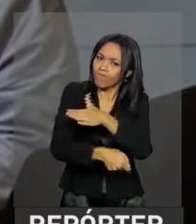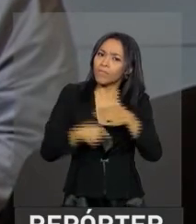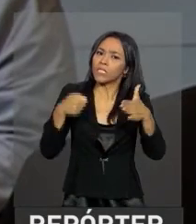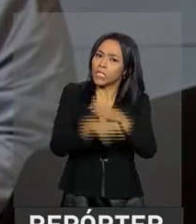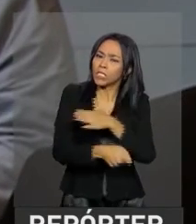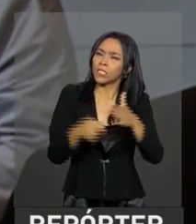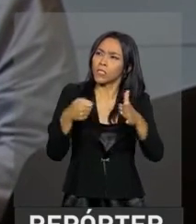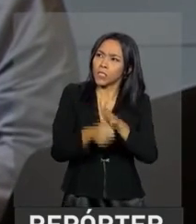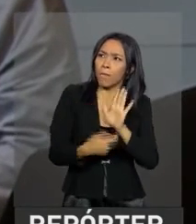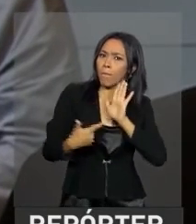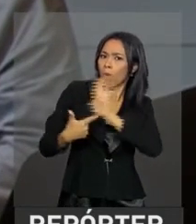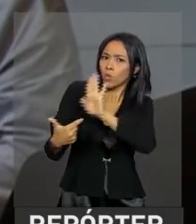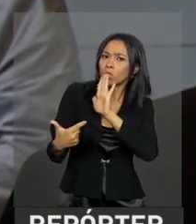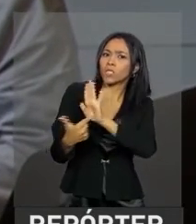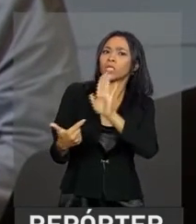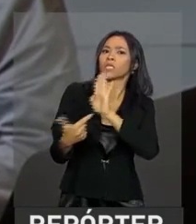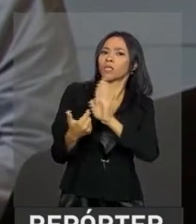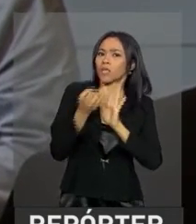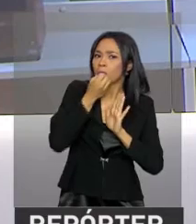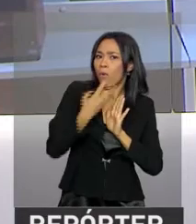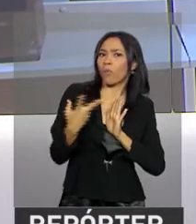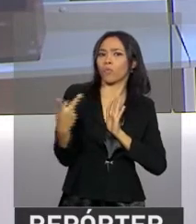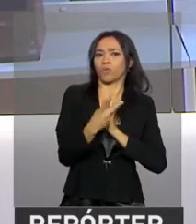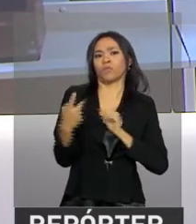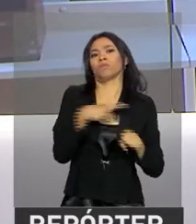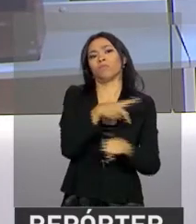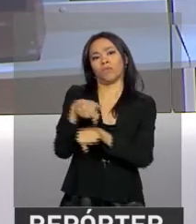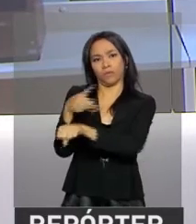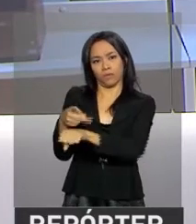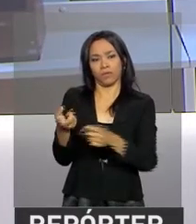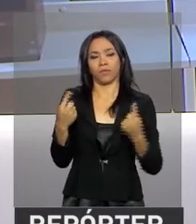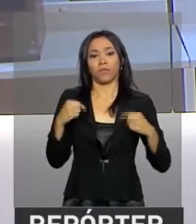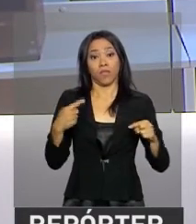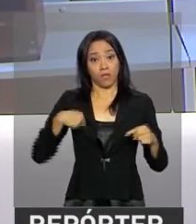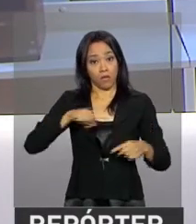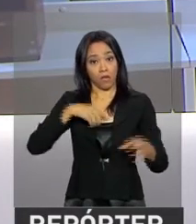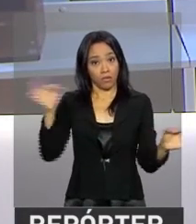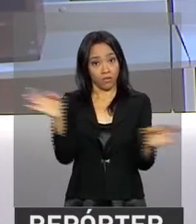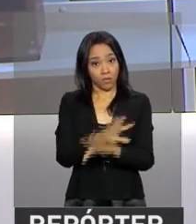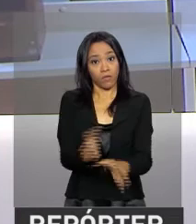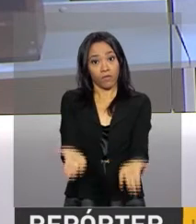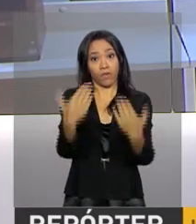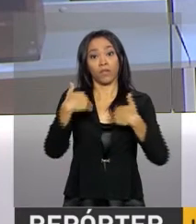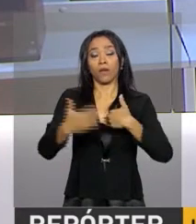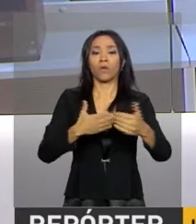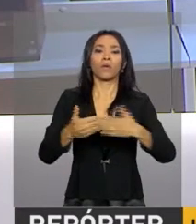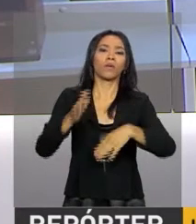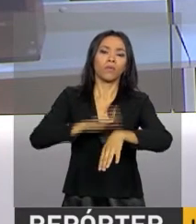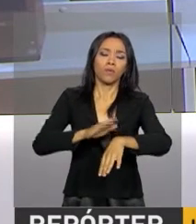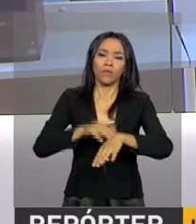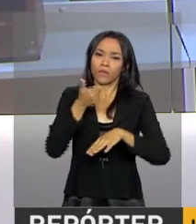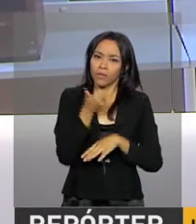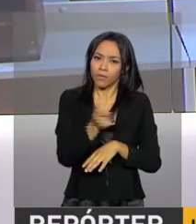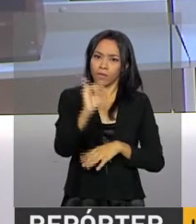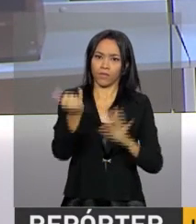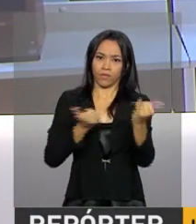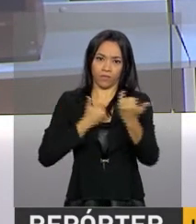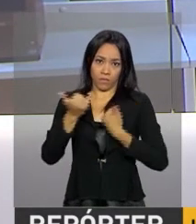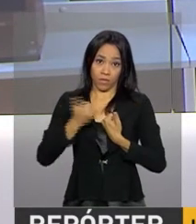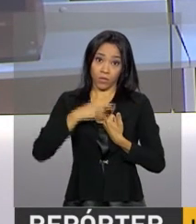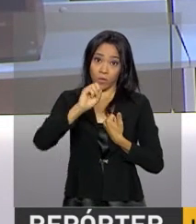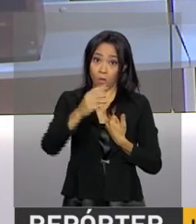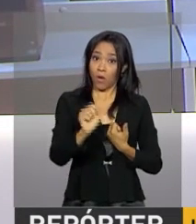e mostrando que é vantajoso para ambos os lados nós ficamos por aqui podemos voltar a qualquer momento com outras informações